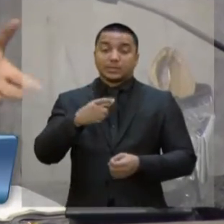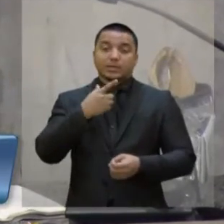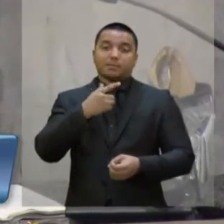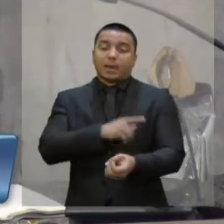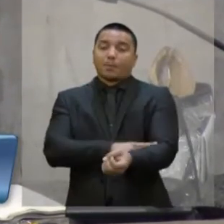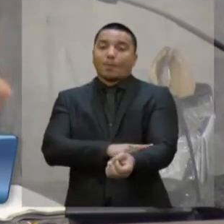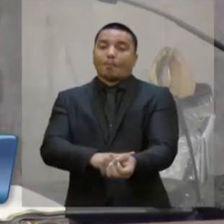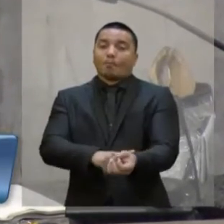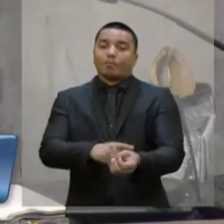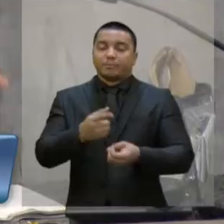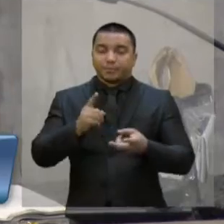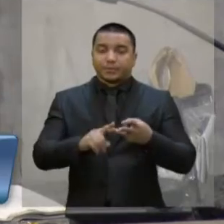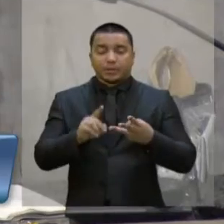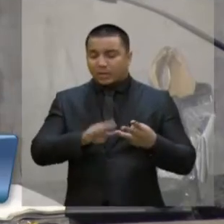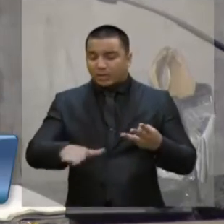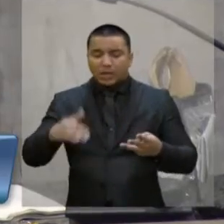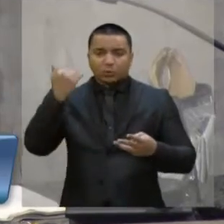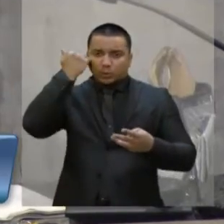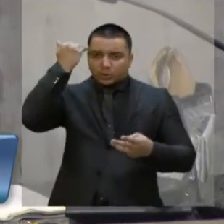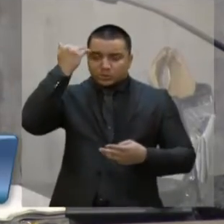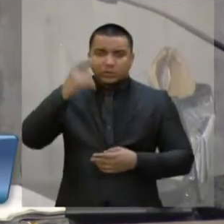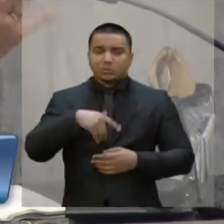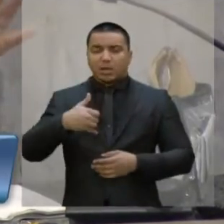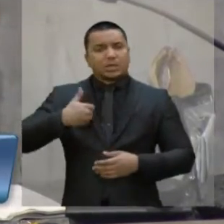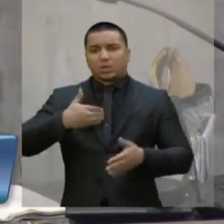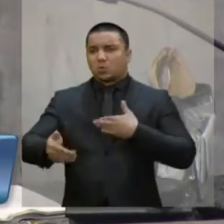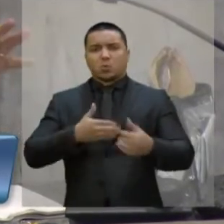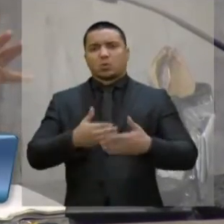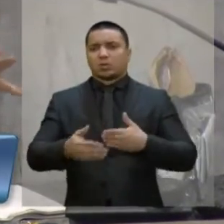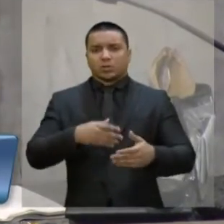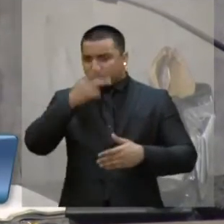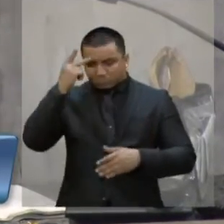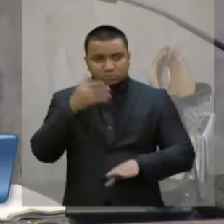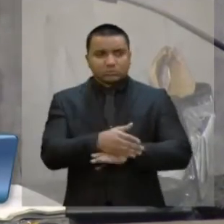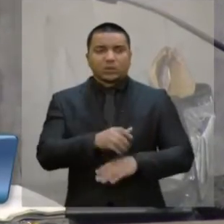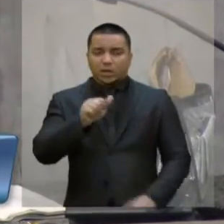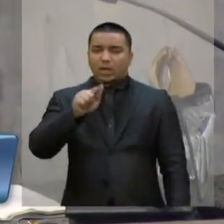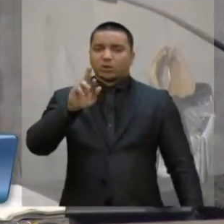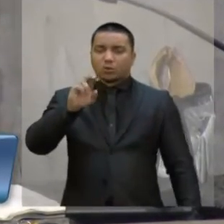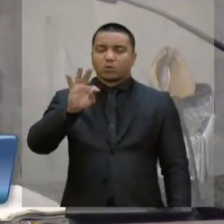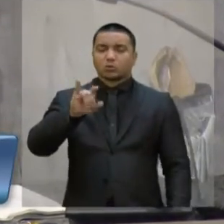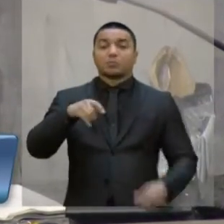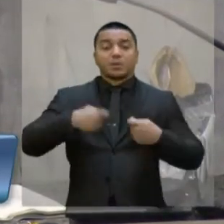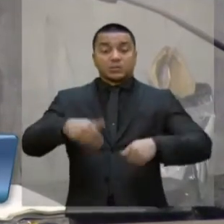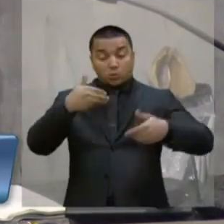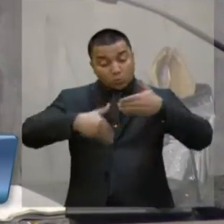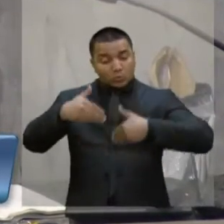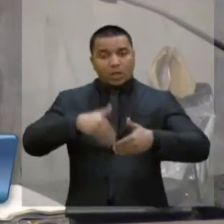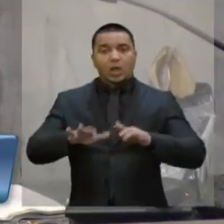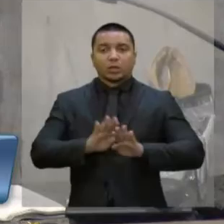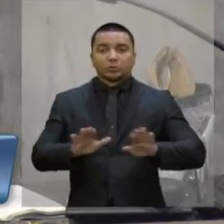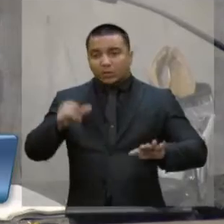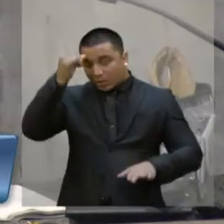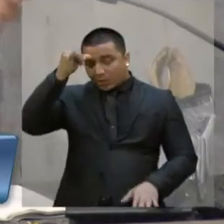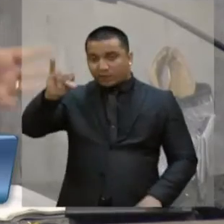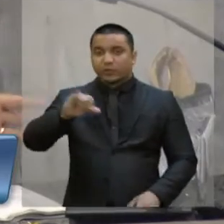acomete, inclusive, crianças, adolescentes, aí não tem idade. Realmente, agrotóxico, a gente tem que ter uma visão de